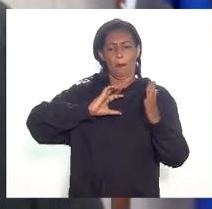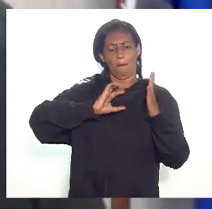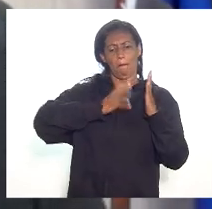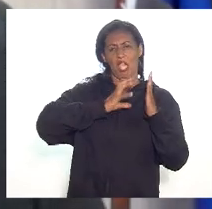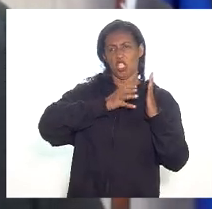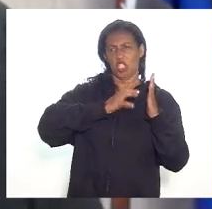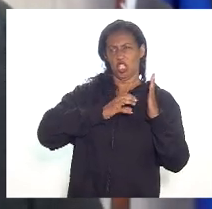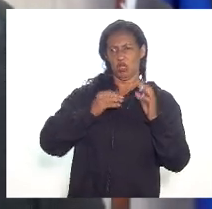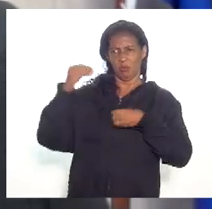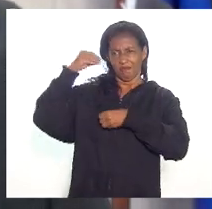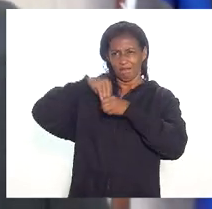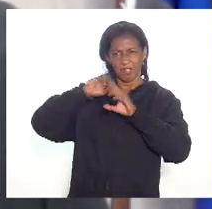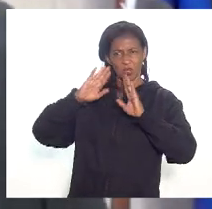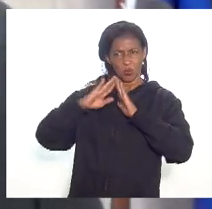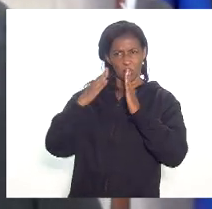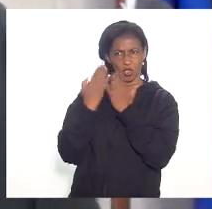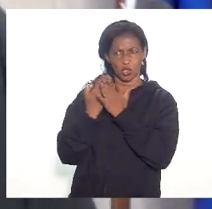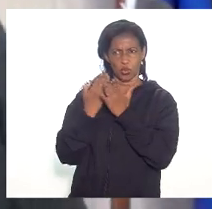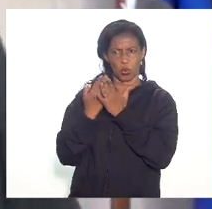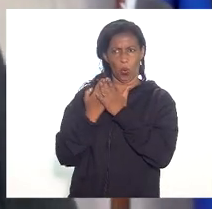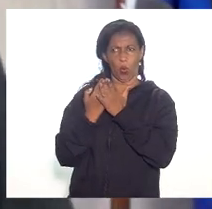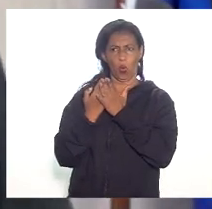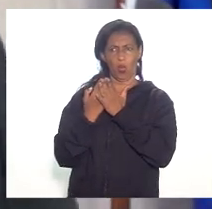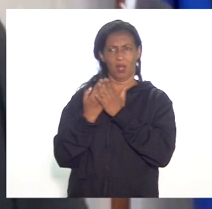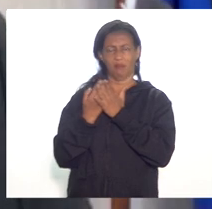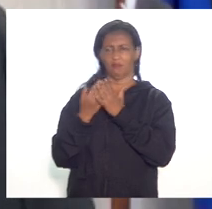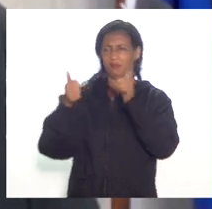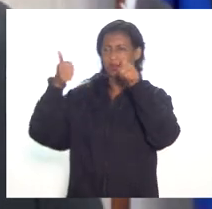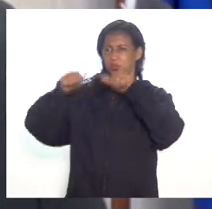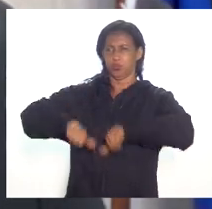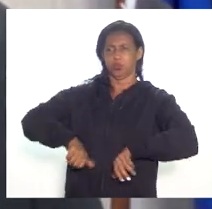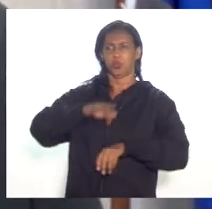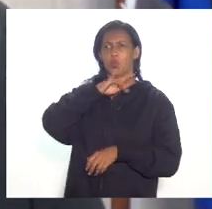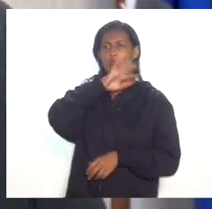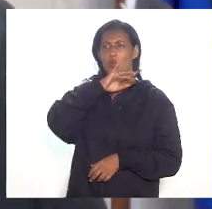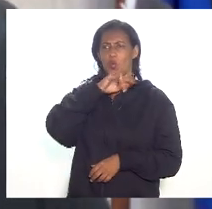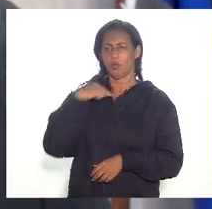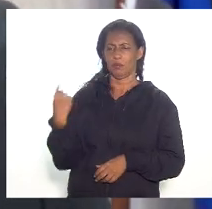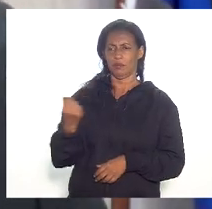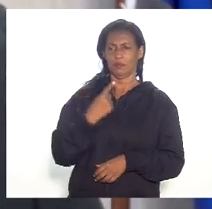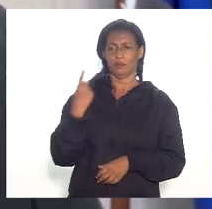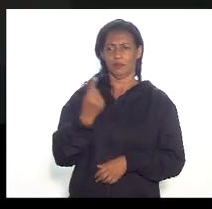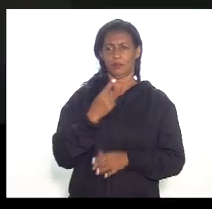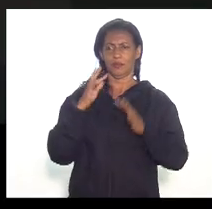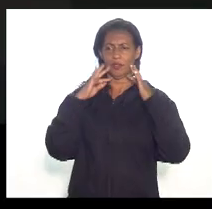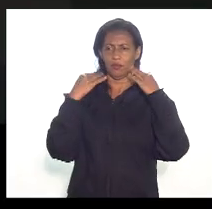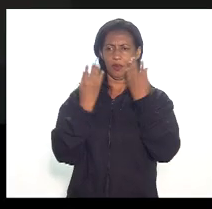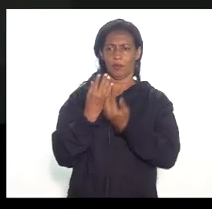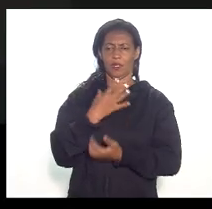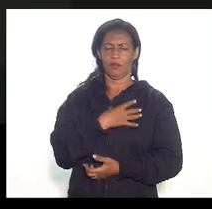pretende uma verdadeira tragédia para nossa sociedade de nossas famílias e nossos filhos obrigado presidente